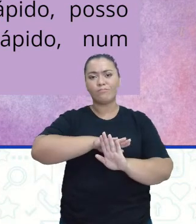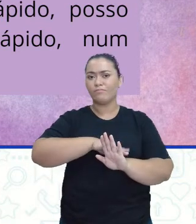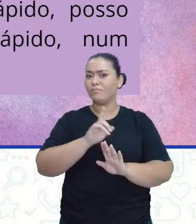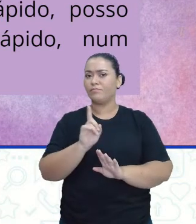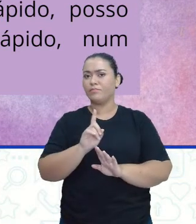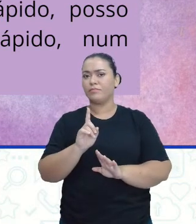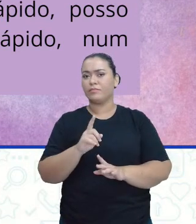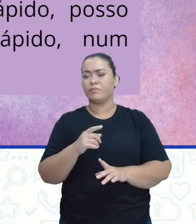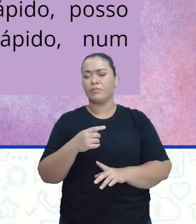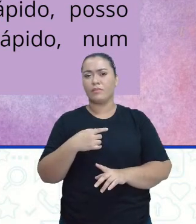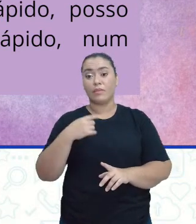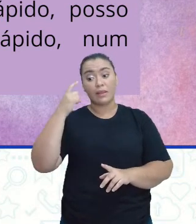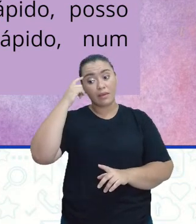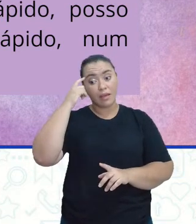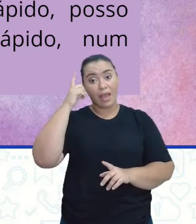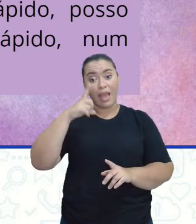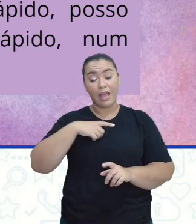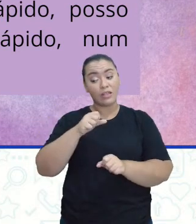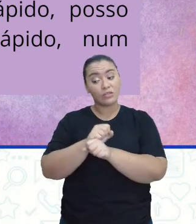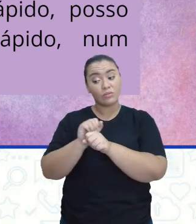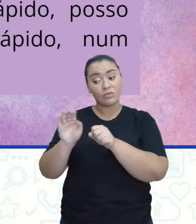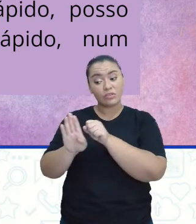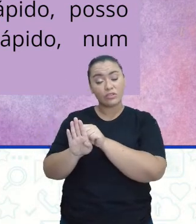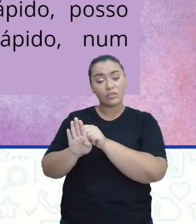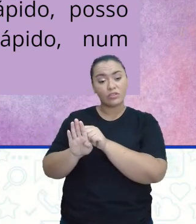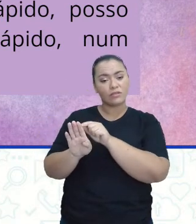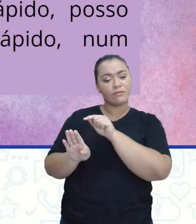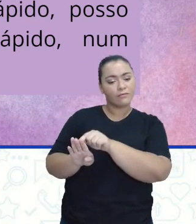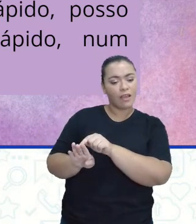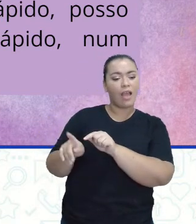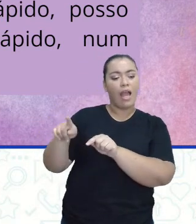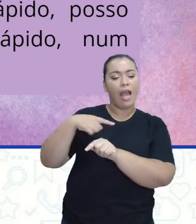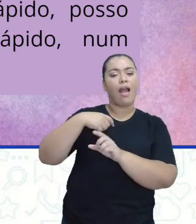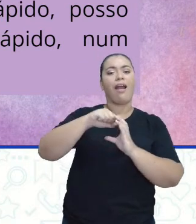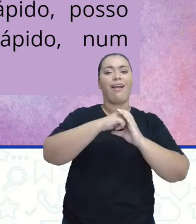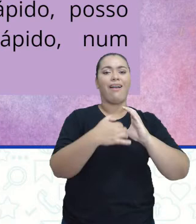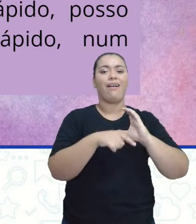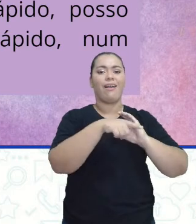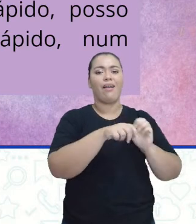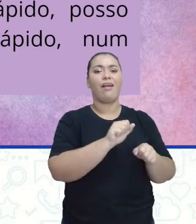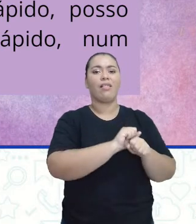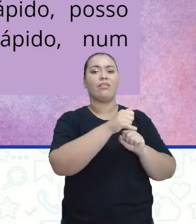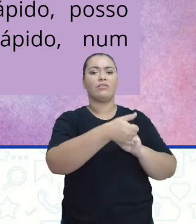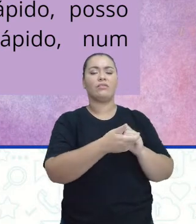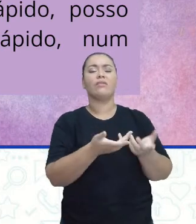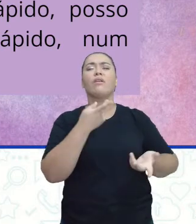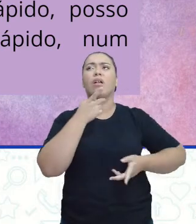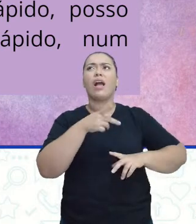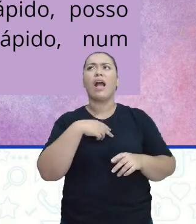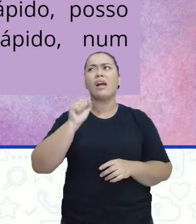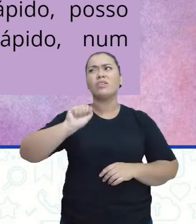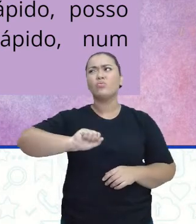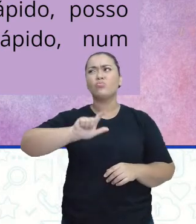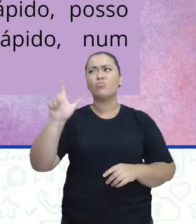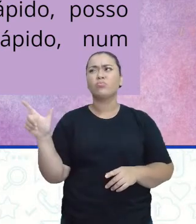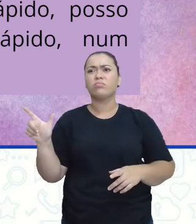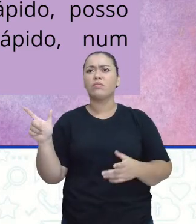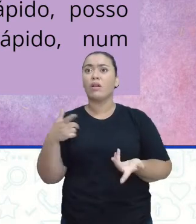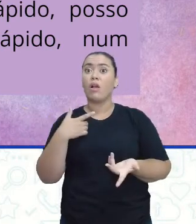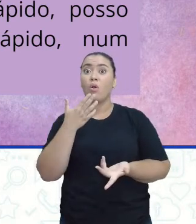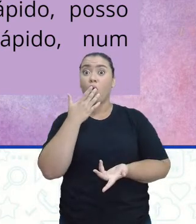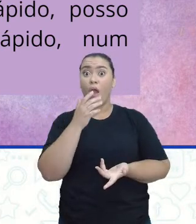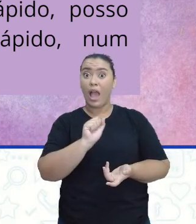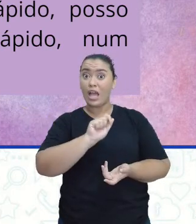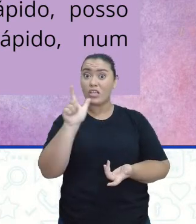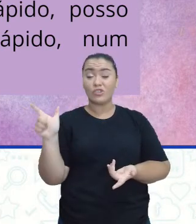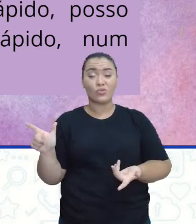imaginando um substantivo com essa característica, né? Então, quando a gente pensa em azul, não necessariamente a gente vai pensar na cor azul de